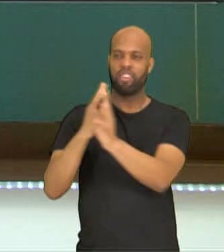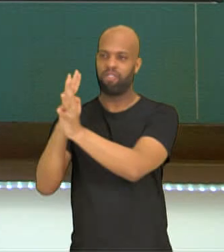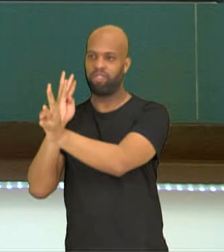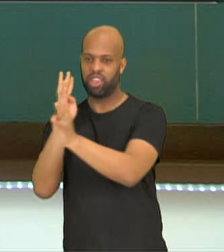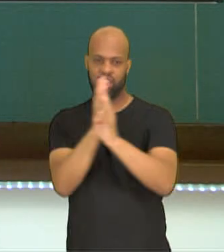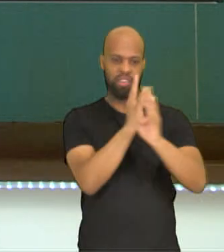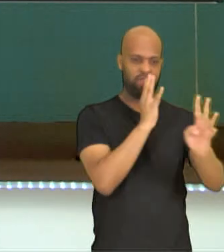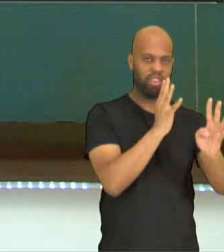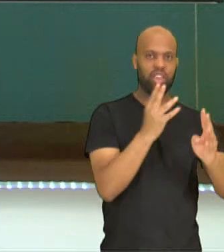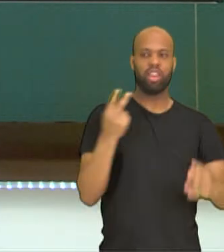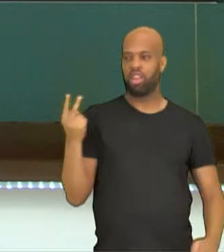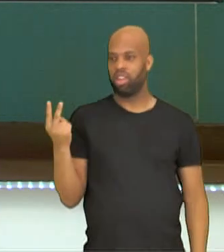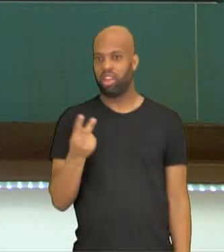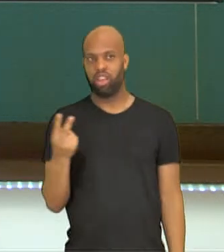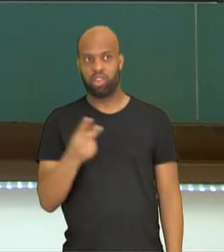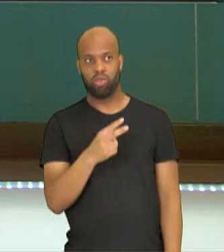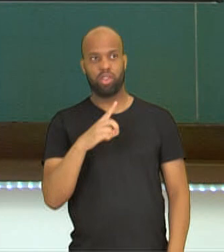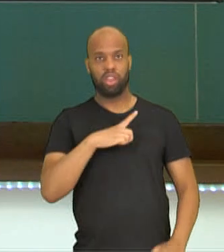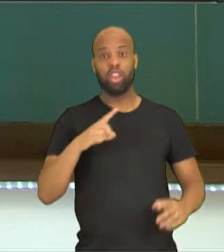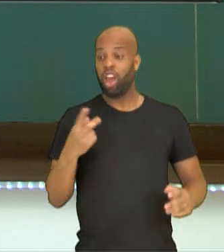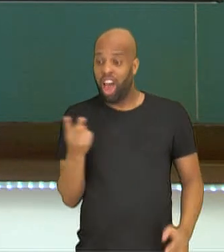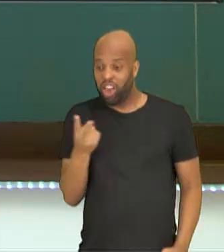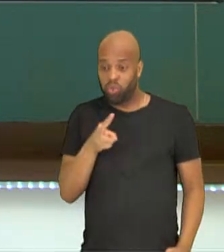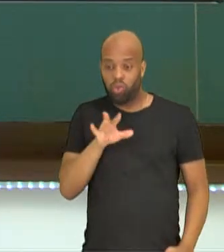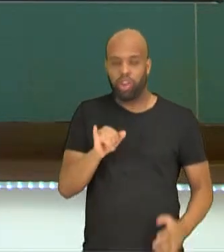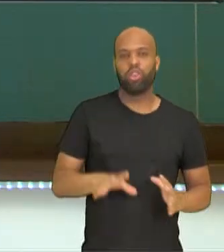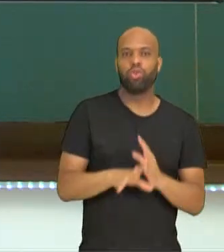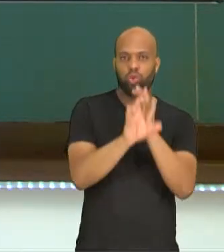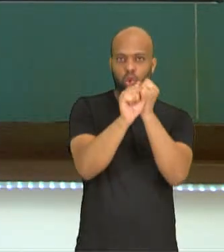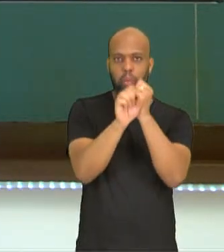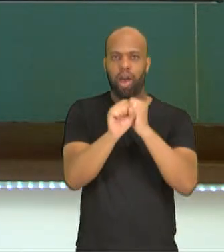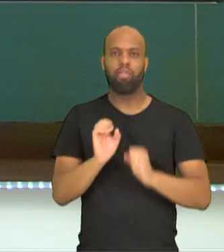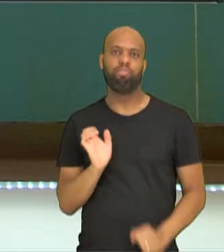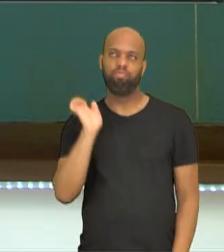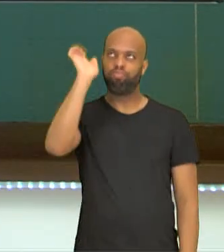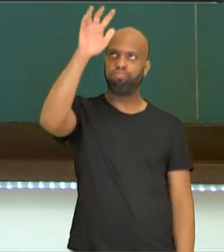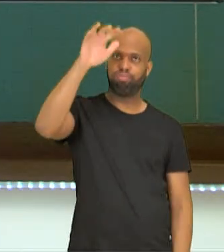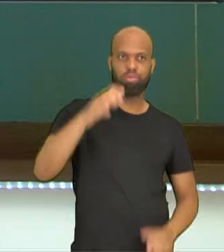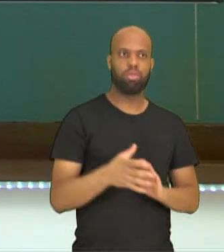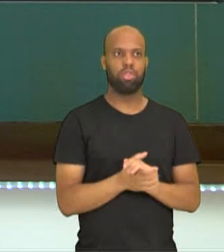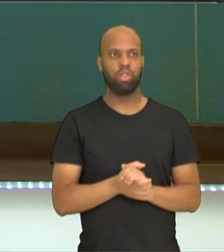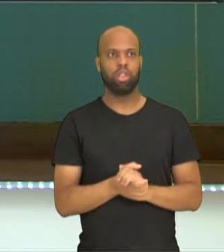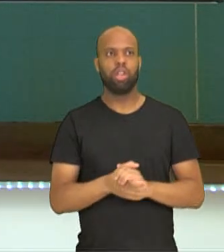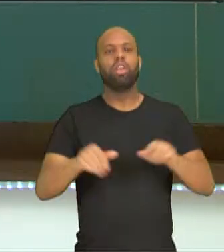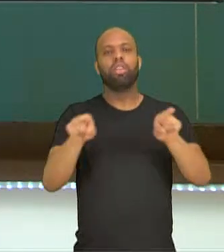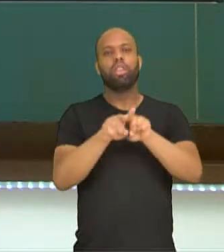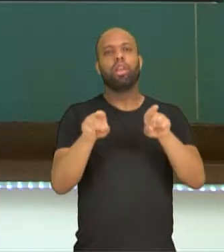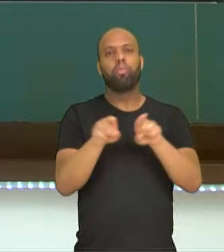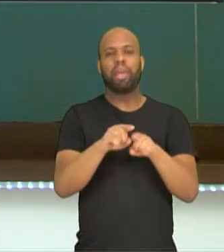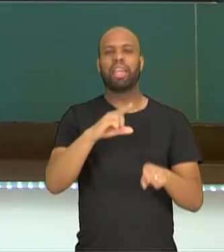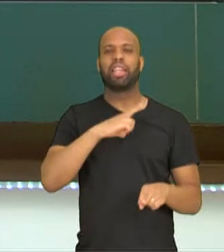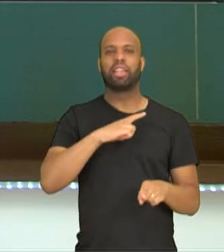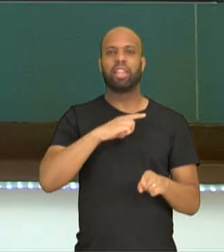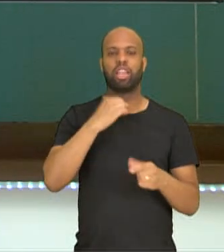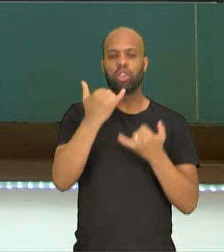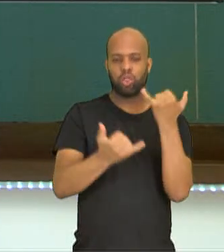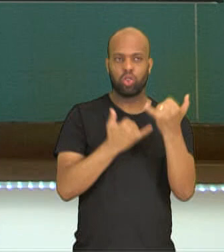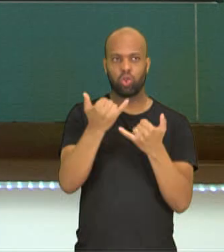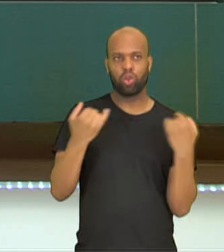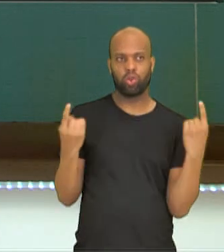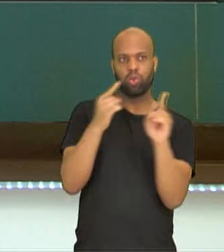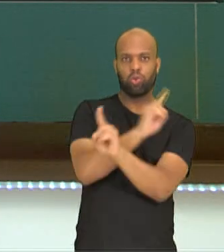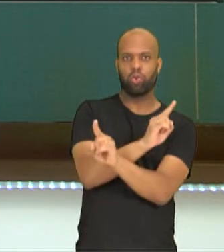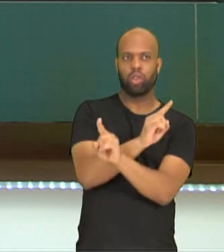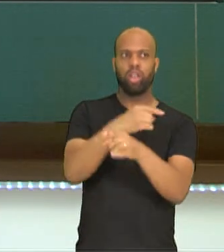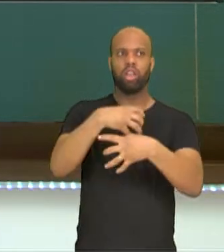objetivo é que ambas somem pontos para o maior número de cestas. Nós temos os jogos de inversão, os jogadores experimentam situações